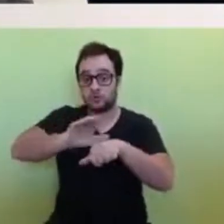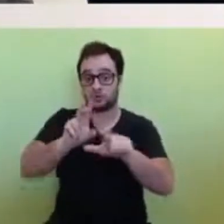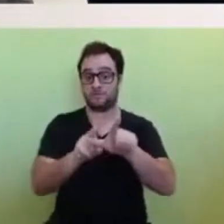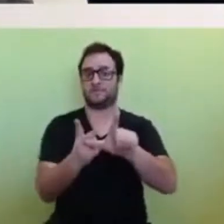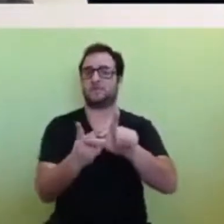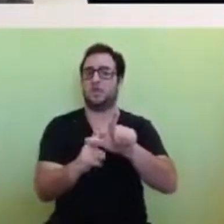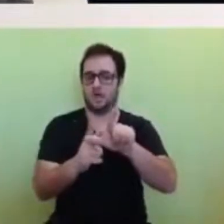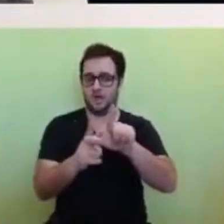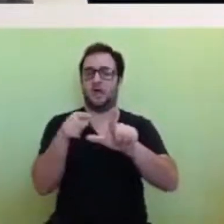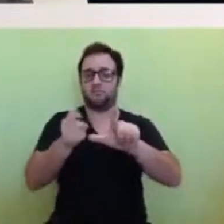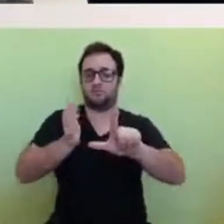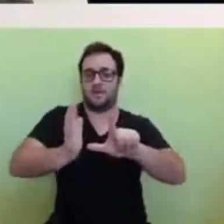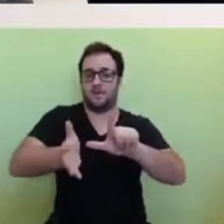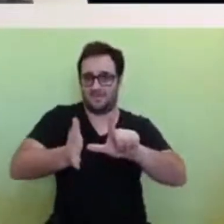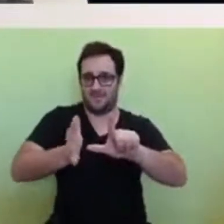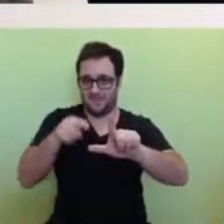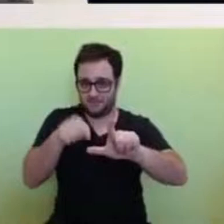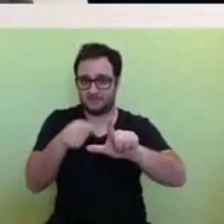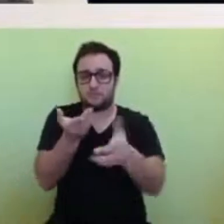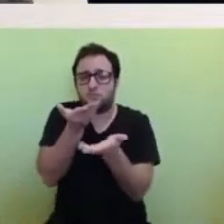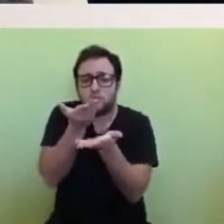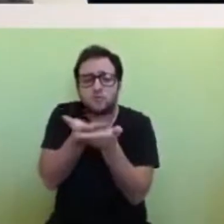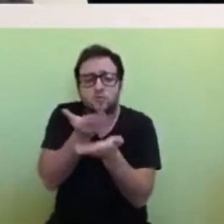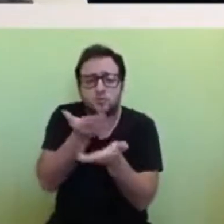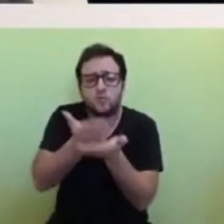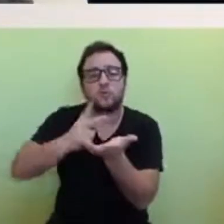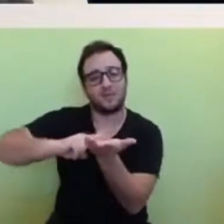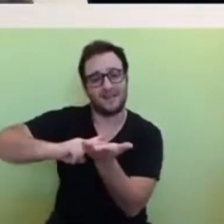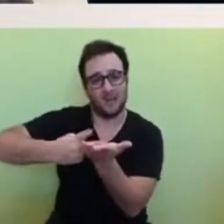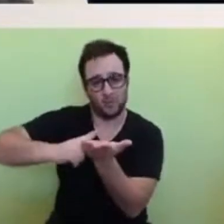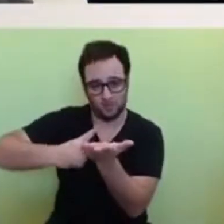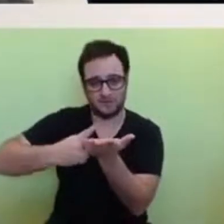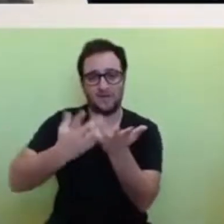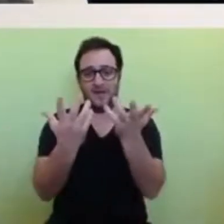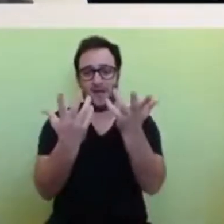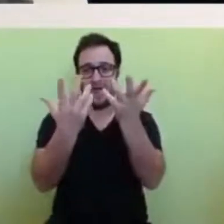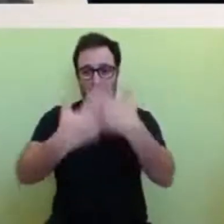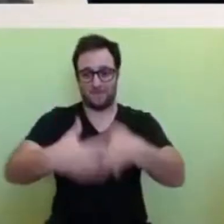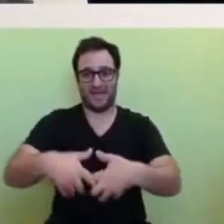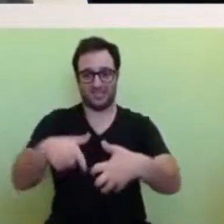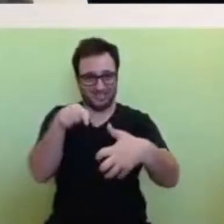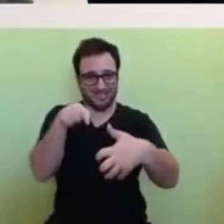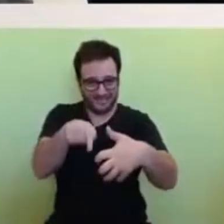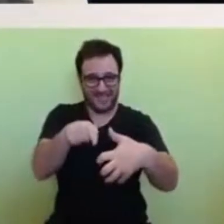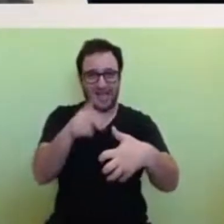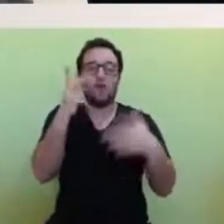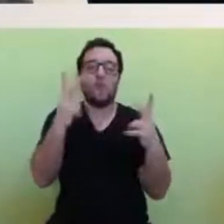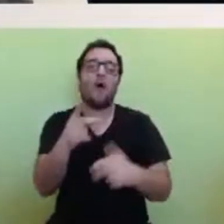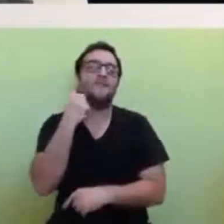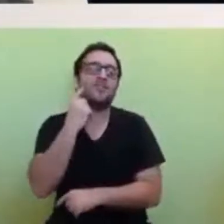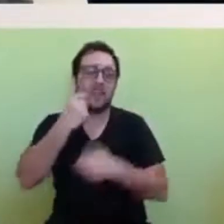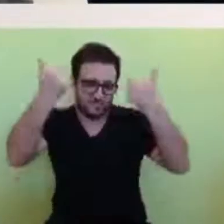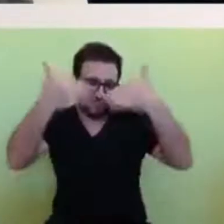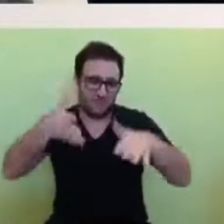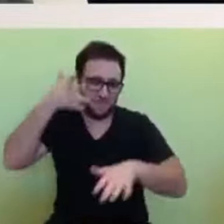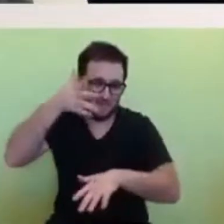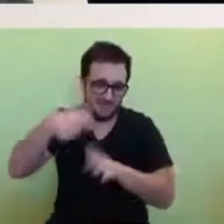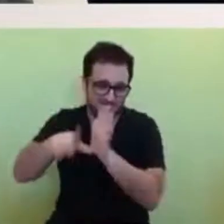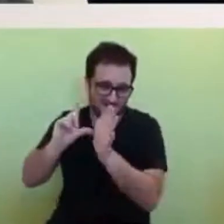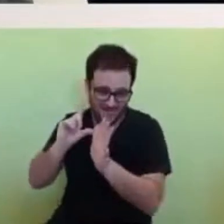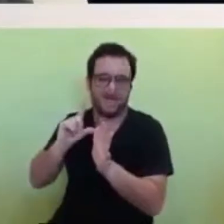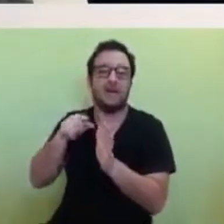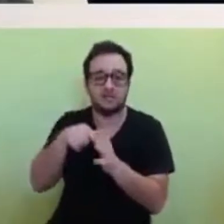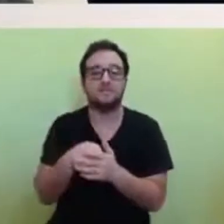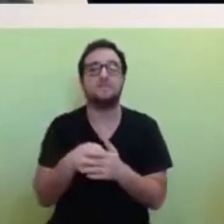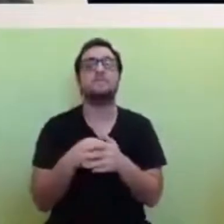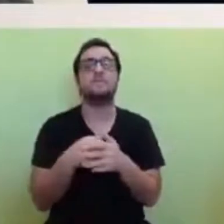estudei justamente a tradução automática, que a Vitória falou bastante, e a escrita da língua de sinais.